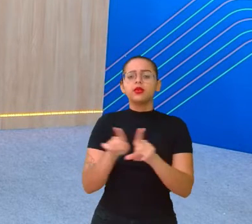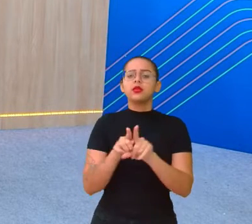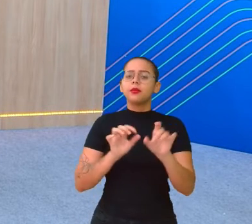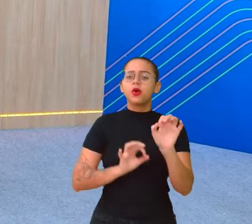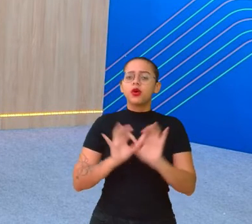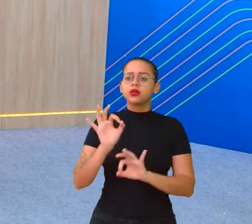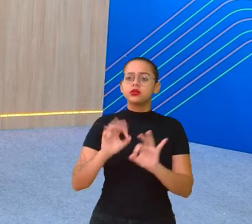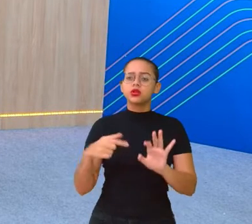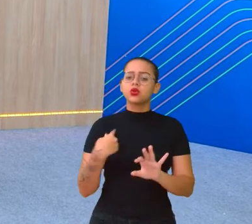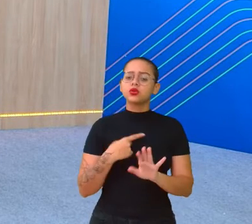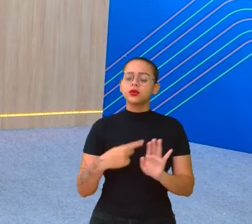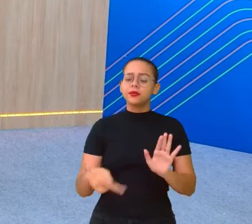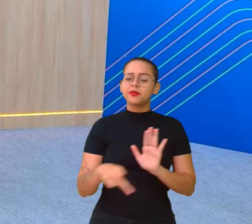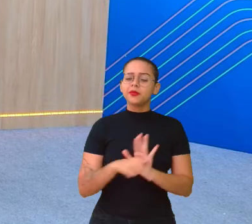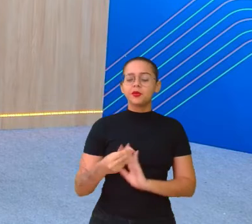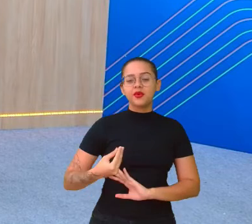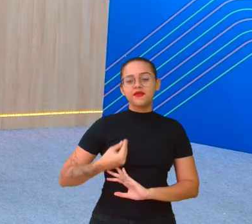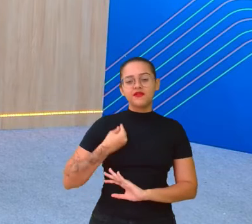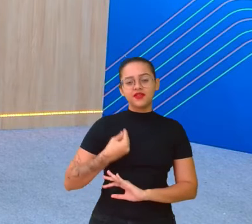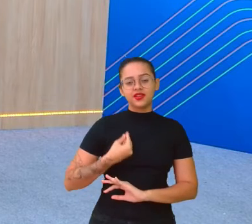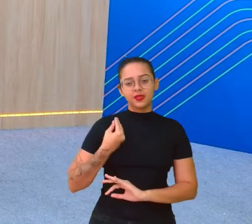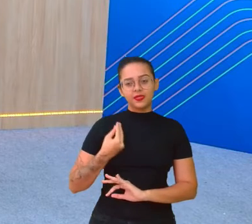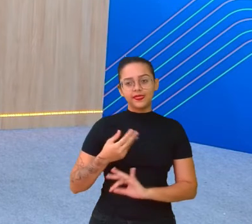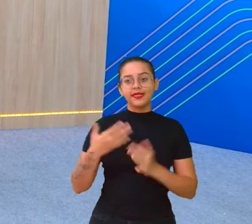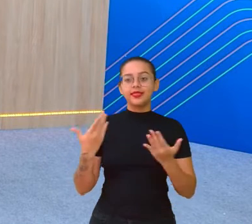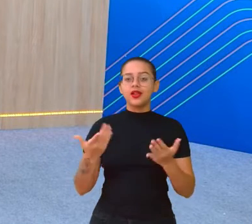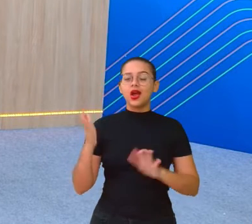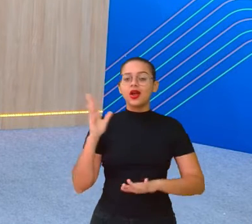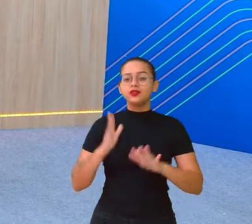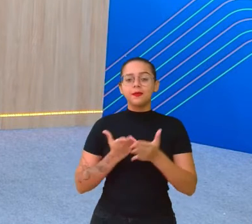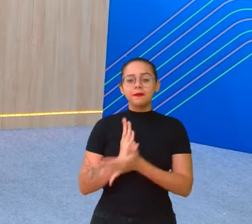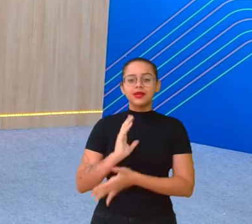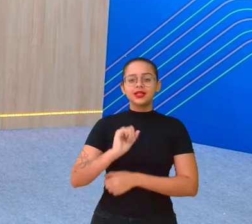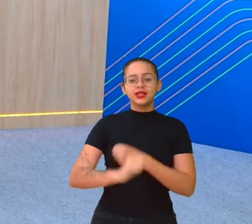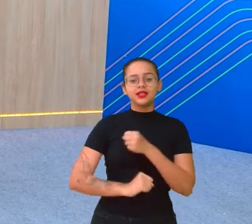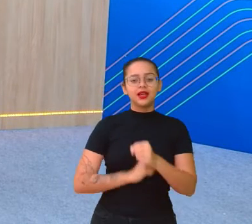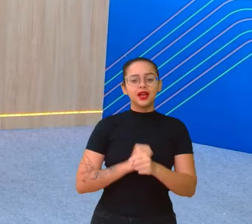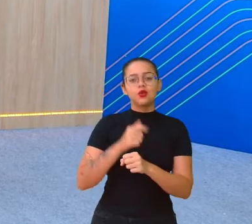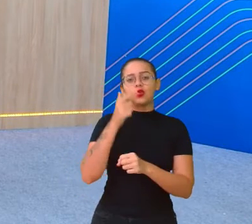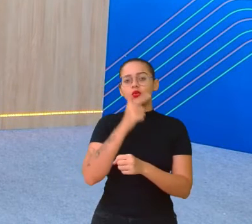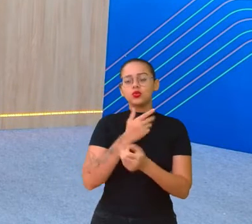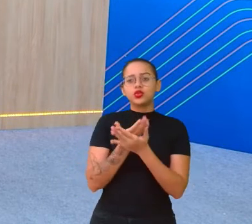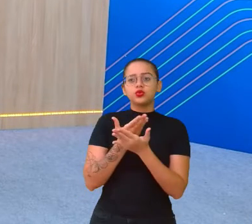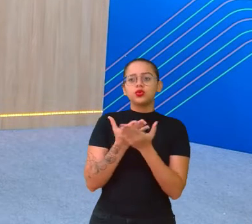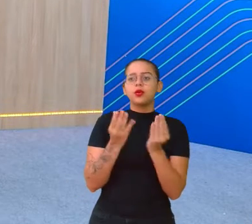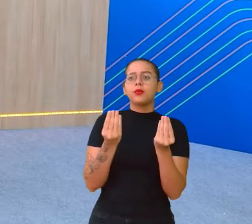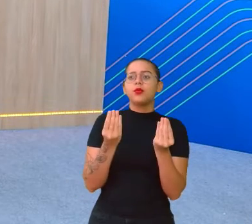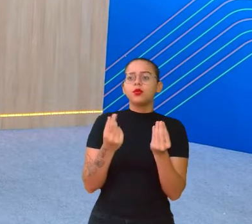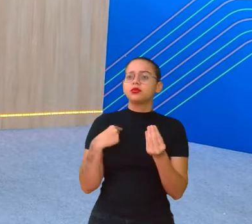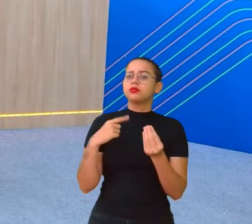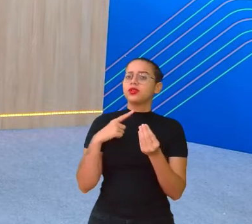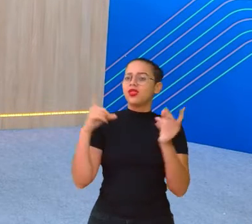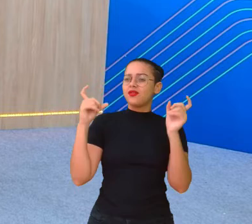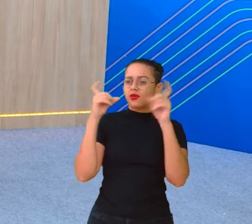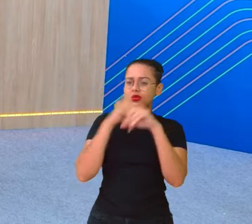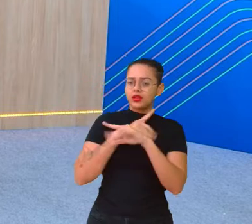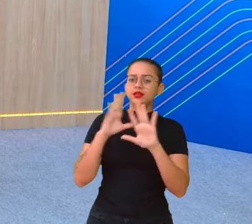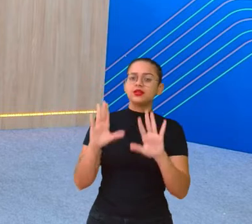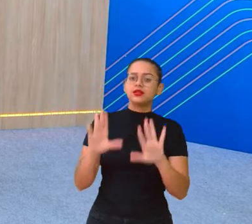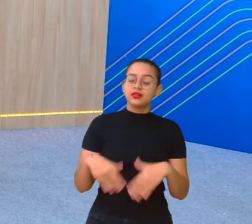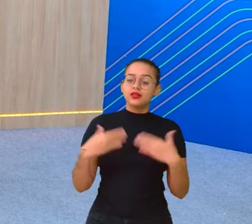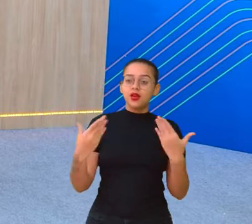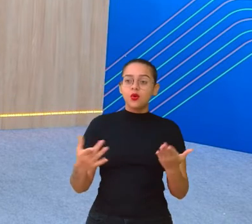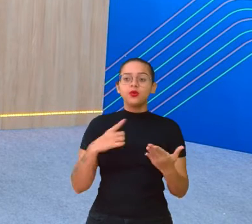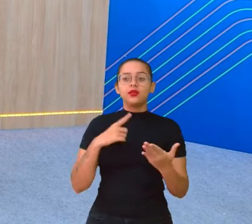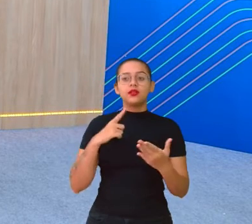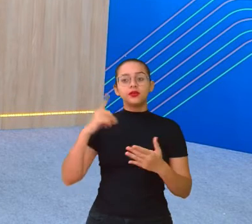a nossa própria vida. Então, muitas vezes, para passar de ano, não consigo estudar muito, estou com dificuldade. Então, ter uma